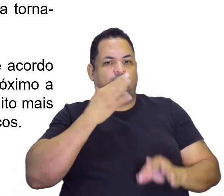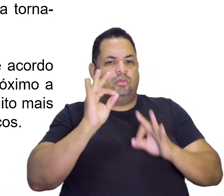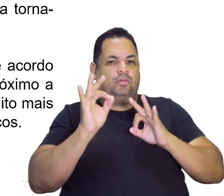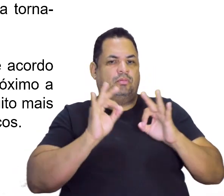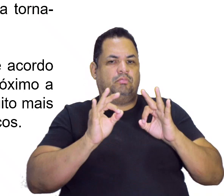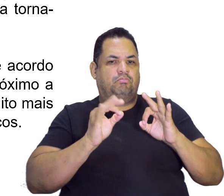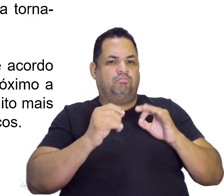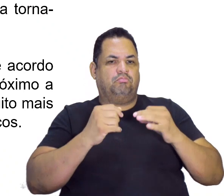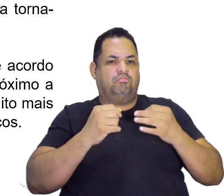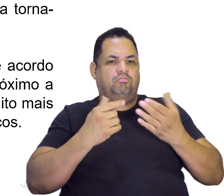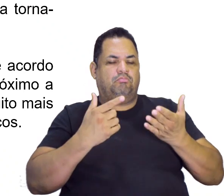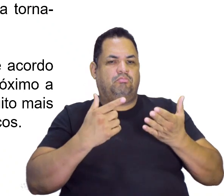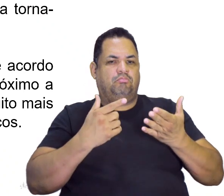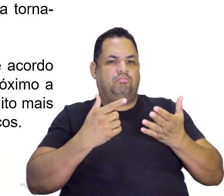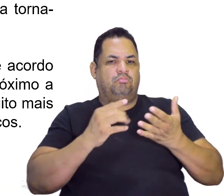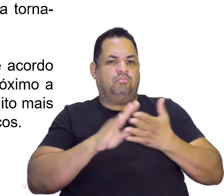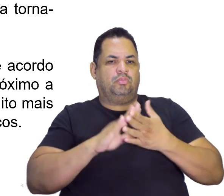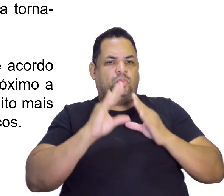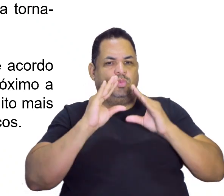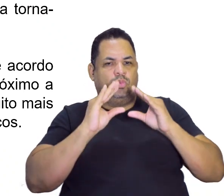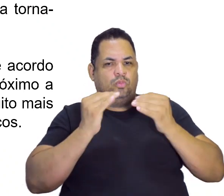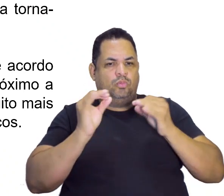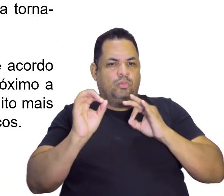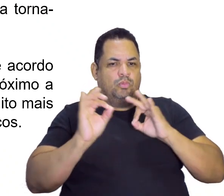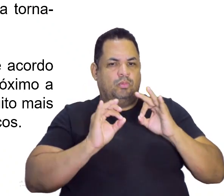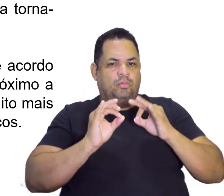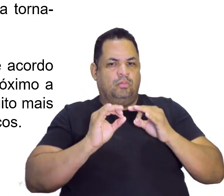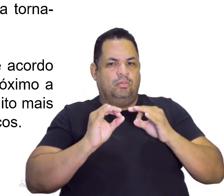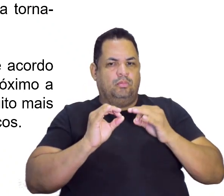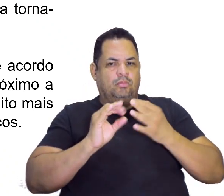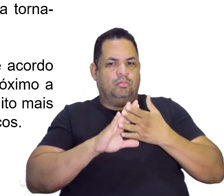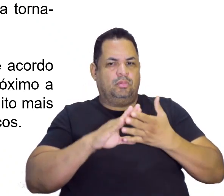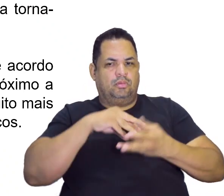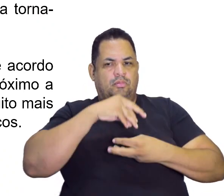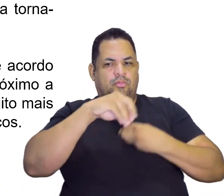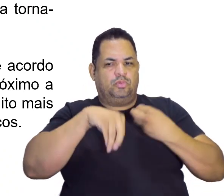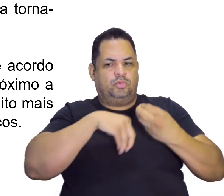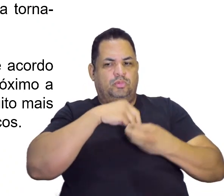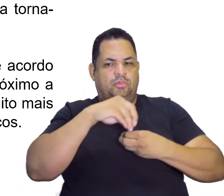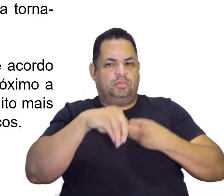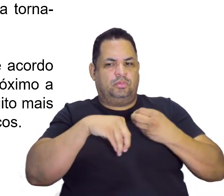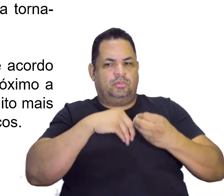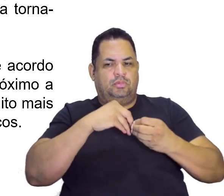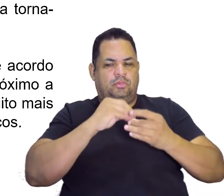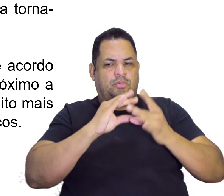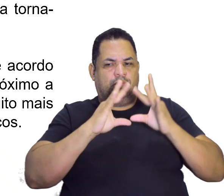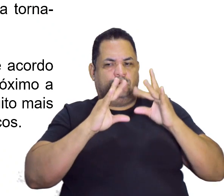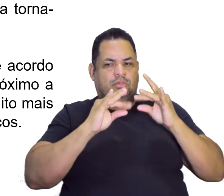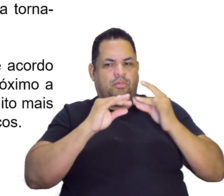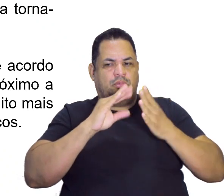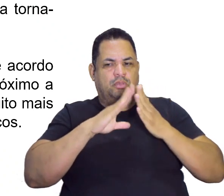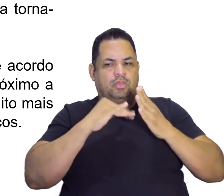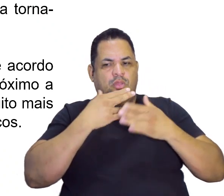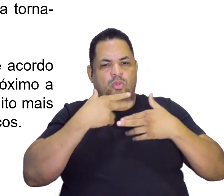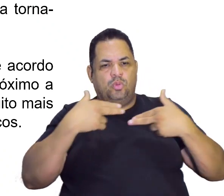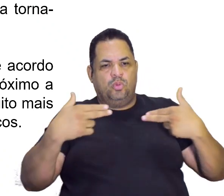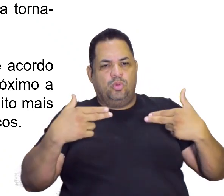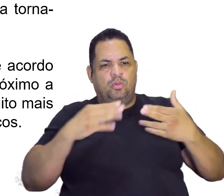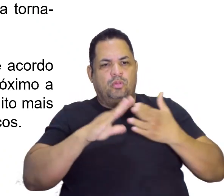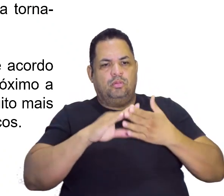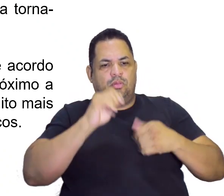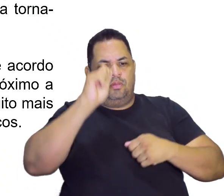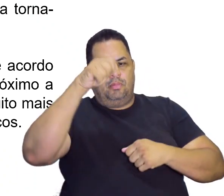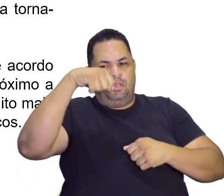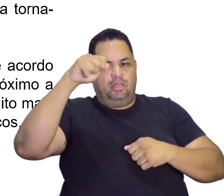cores e tonalidades devem ser obtidas pela mistura das tintas na paleta